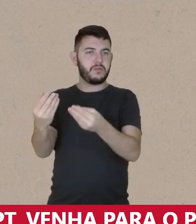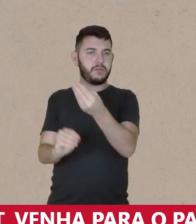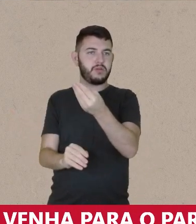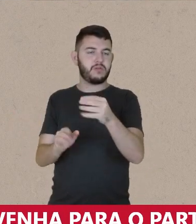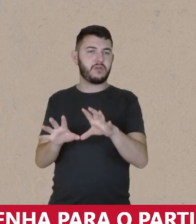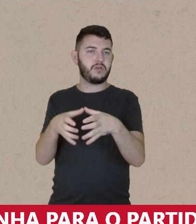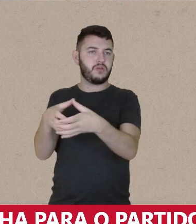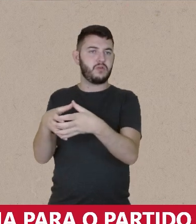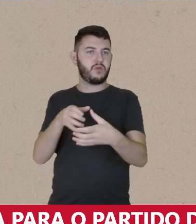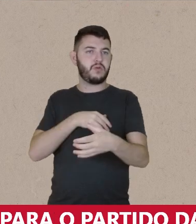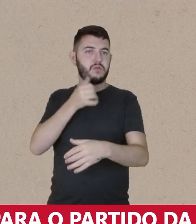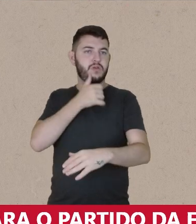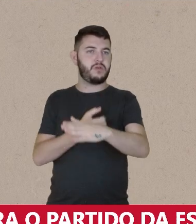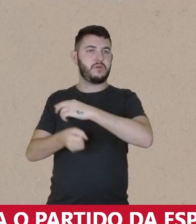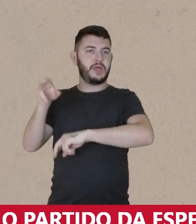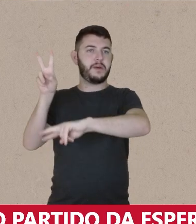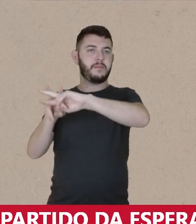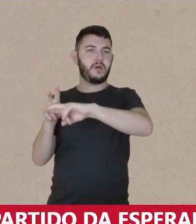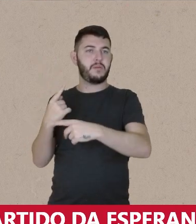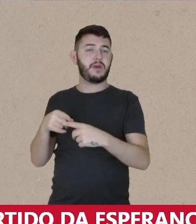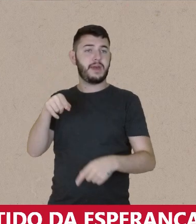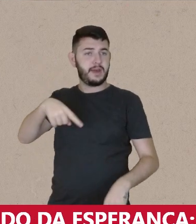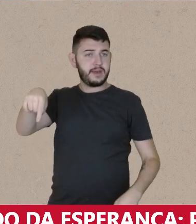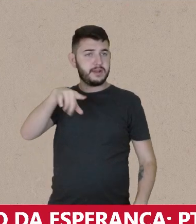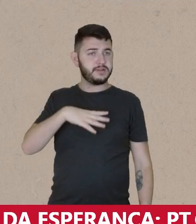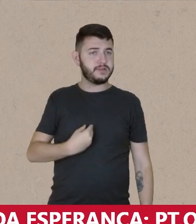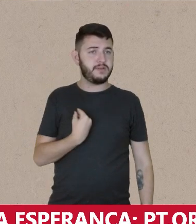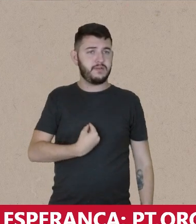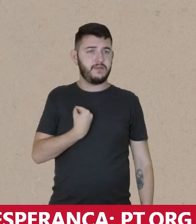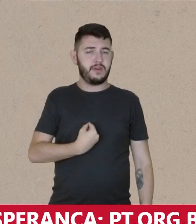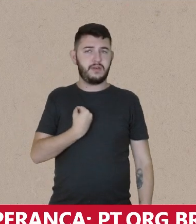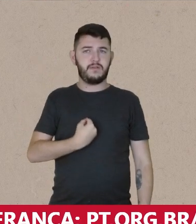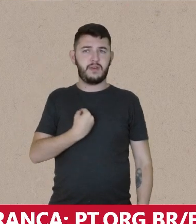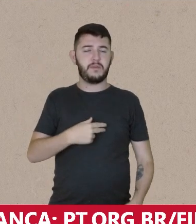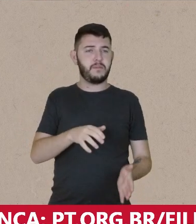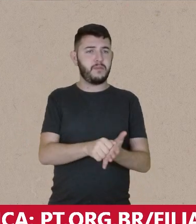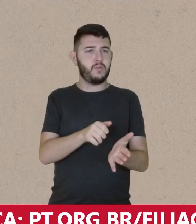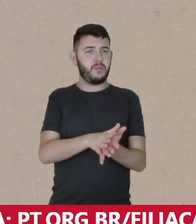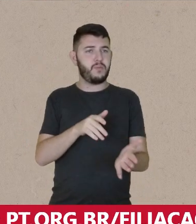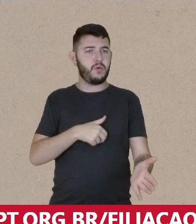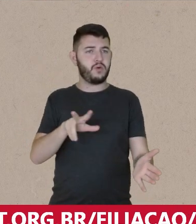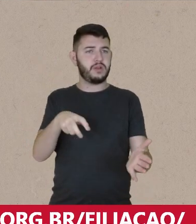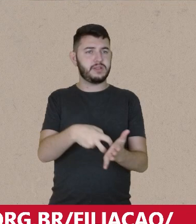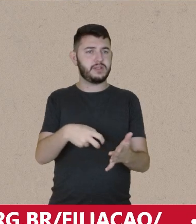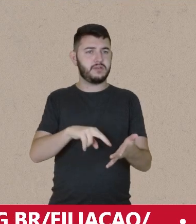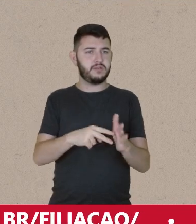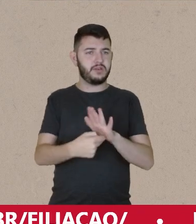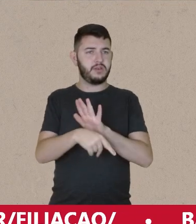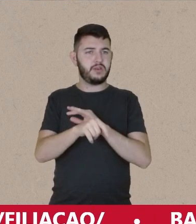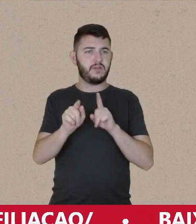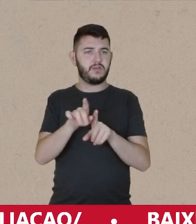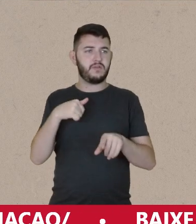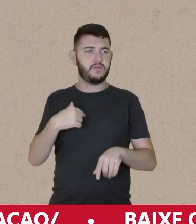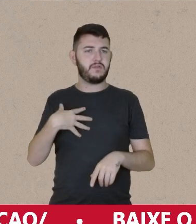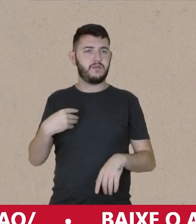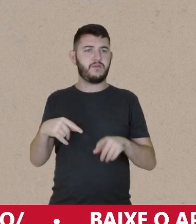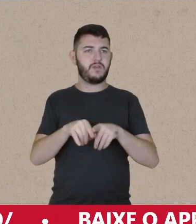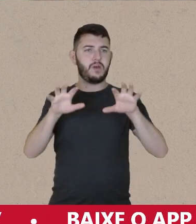mulheres encarceradas vivem diversas outras punições, desde a separação de seus filhos, não